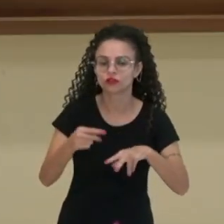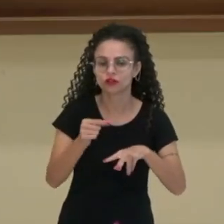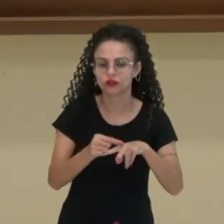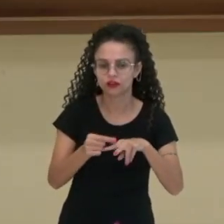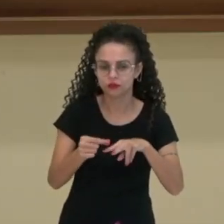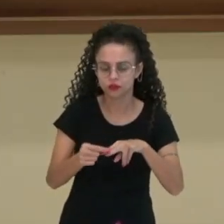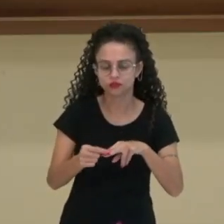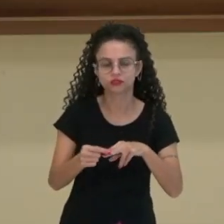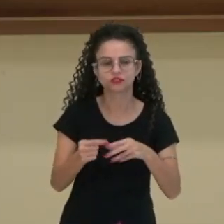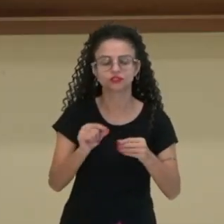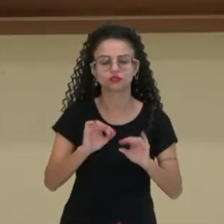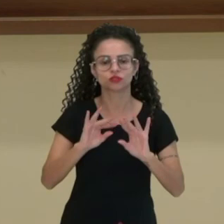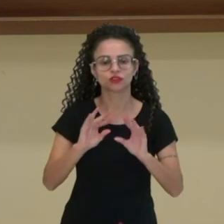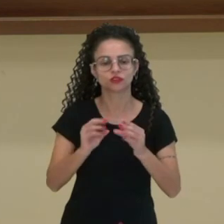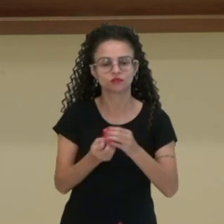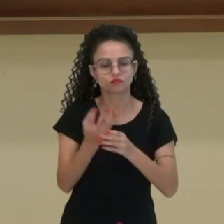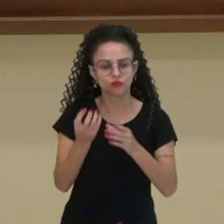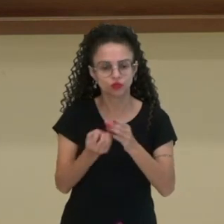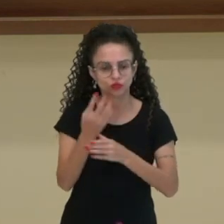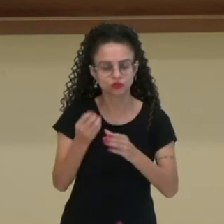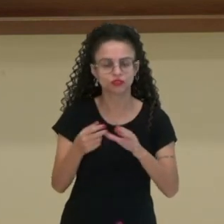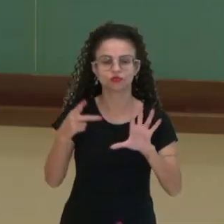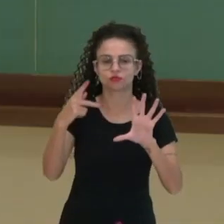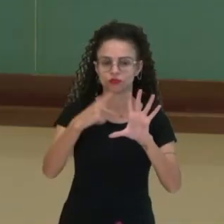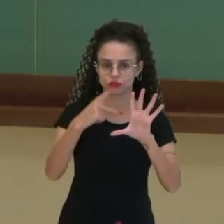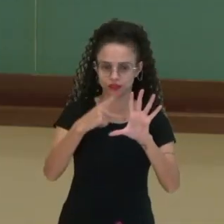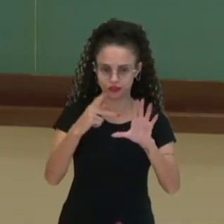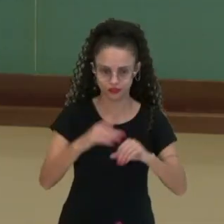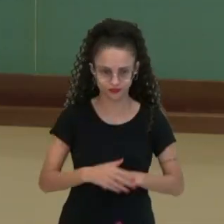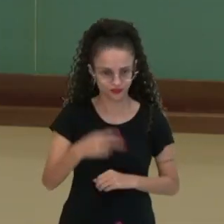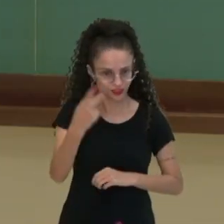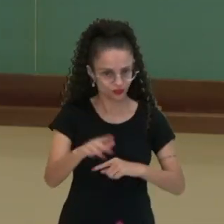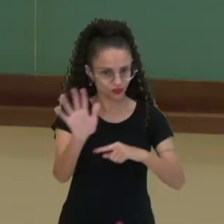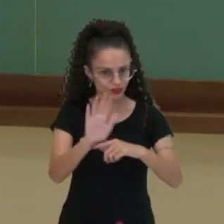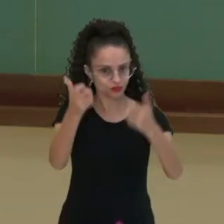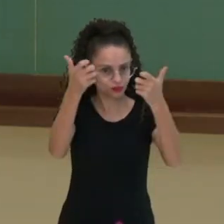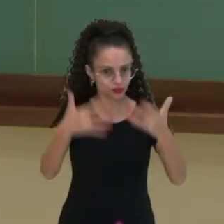A síntese, a produção de proteínas. Neste